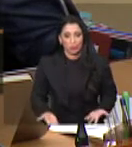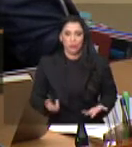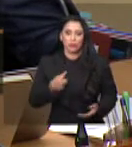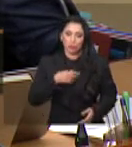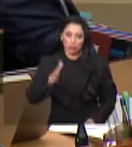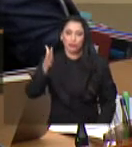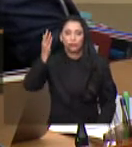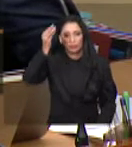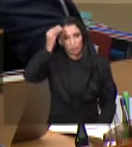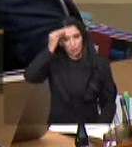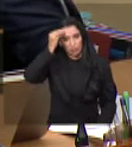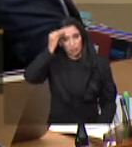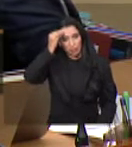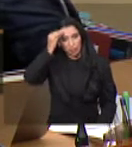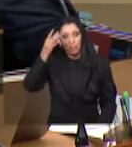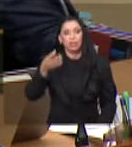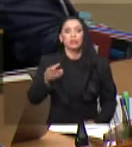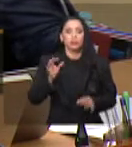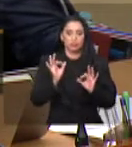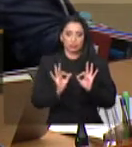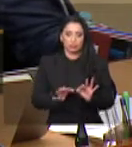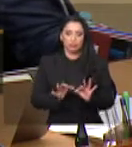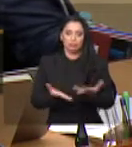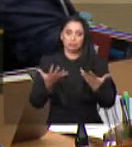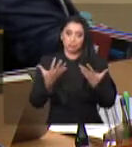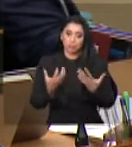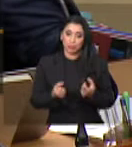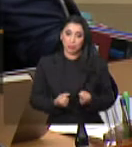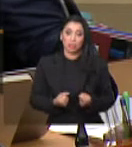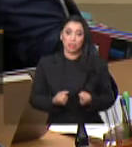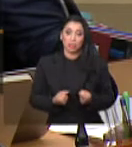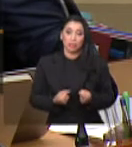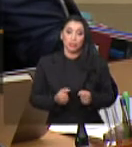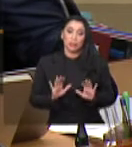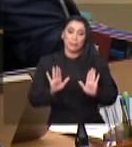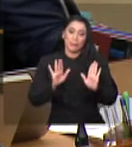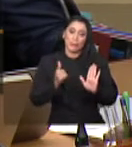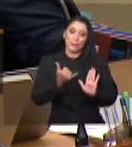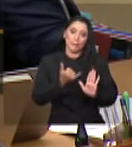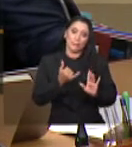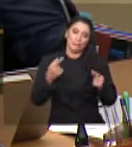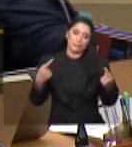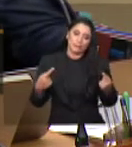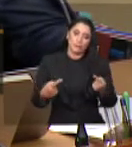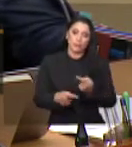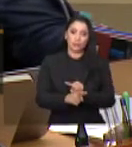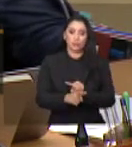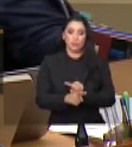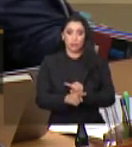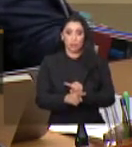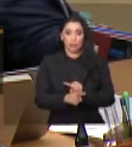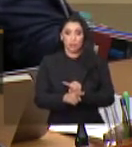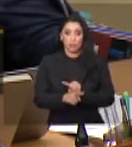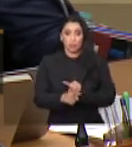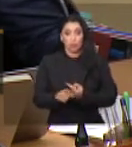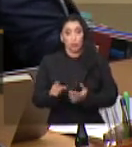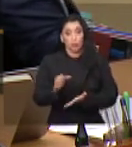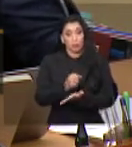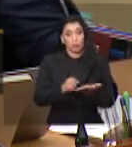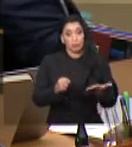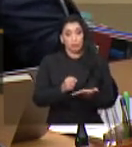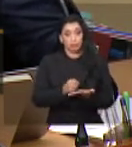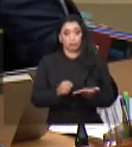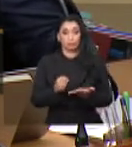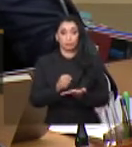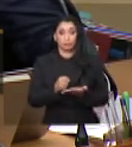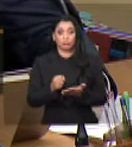parte um reconhecimento meritório nesse ponto divergir e também eu faço com base em